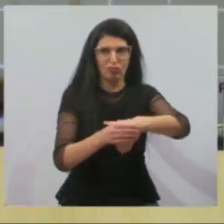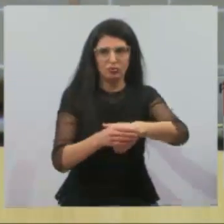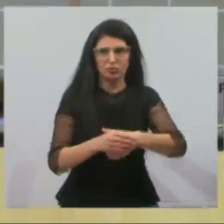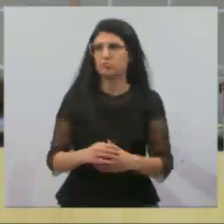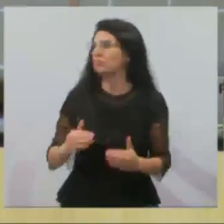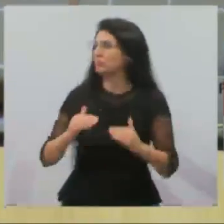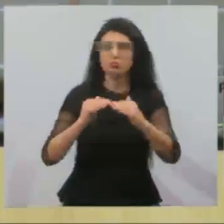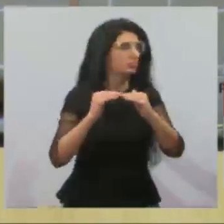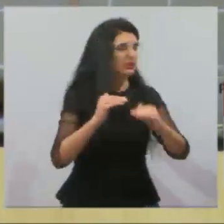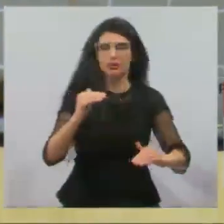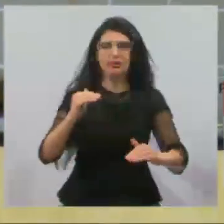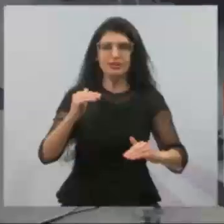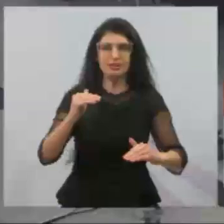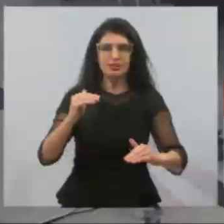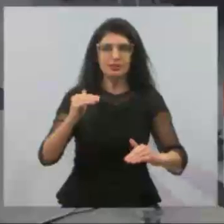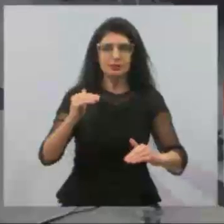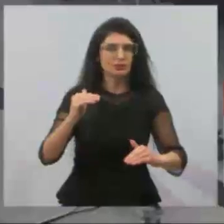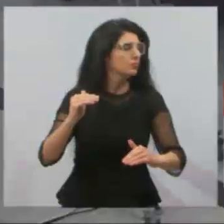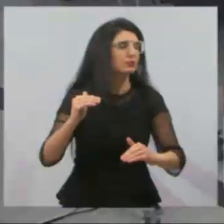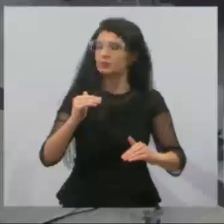Contrário.